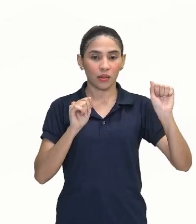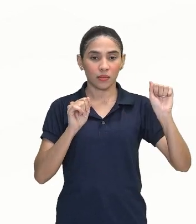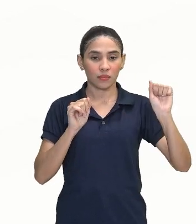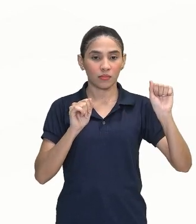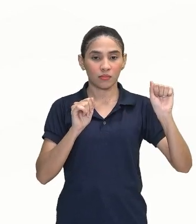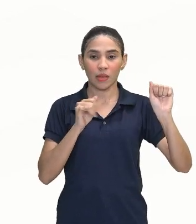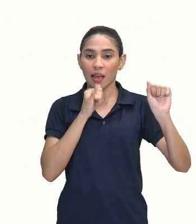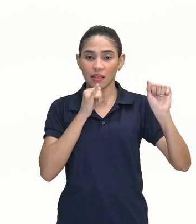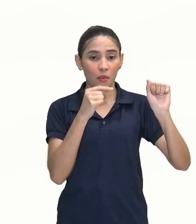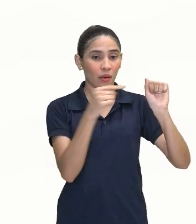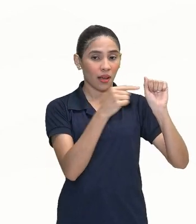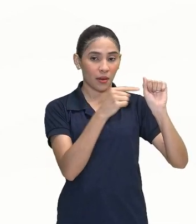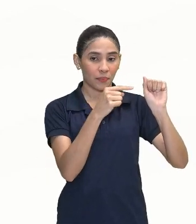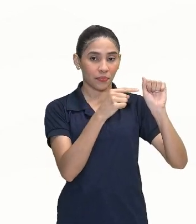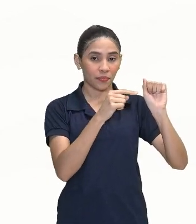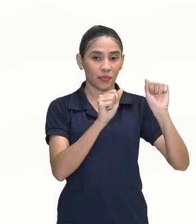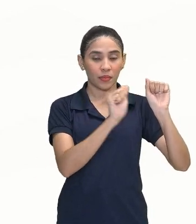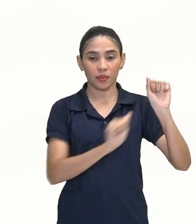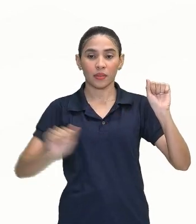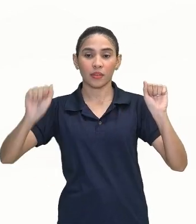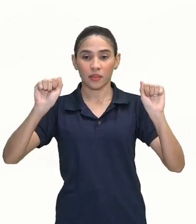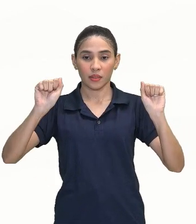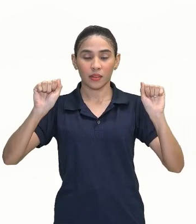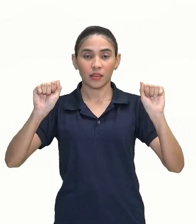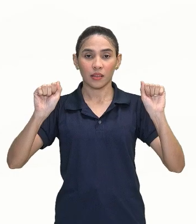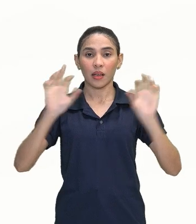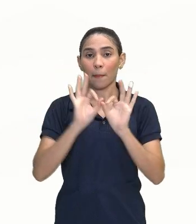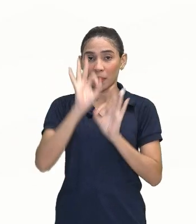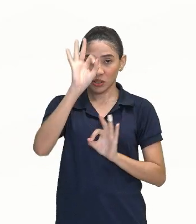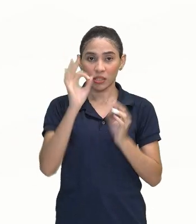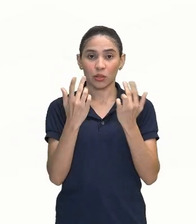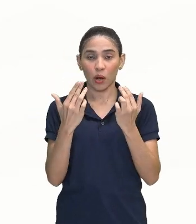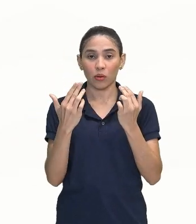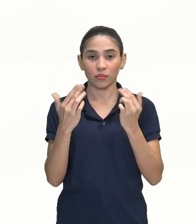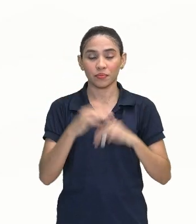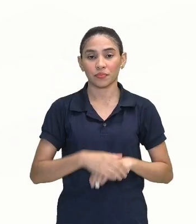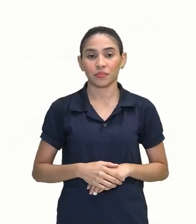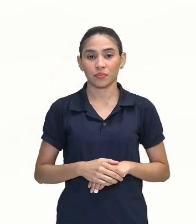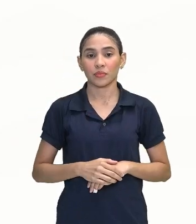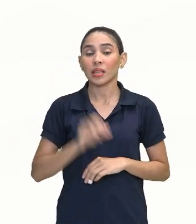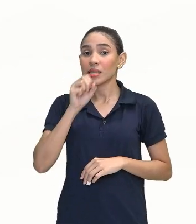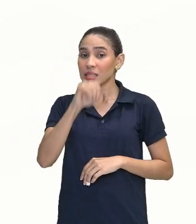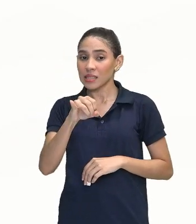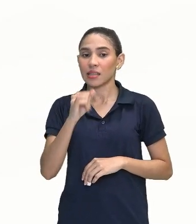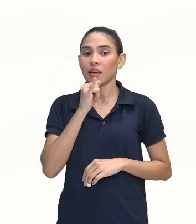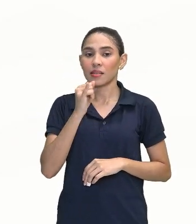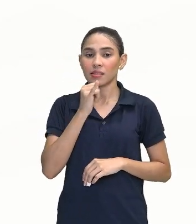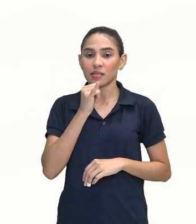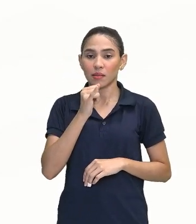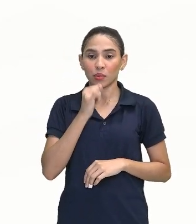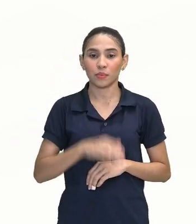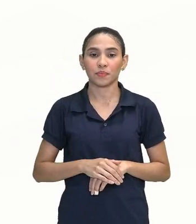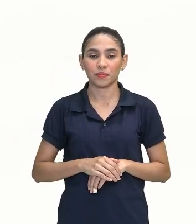esquerda eu estou chamando de A, será a mesma medida à nossa direita, tá bom? Se o lado aqui de cima